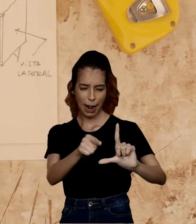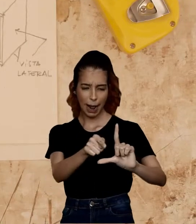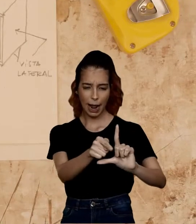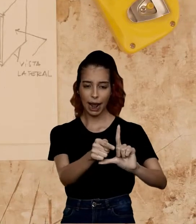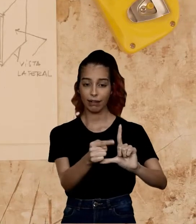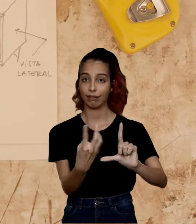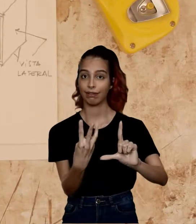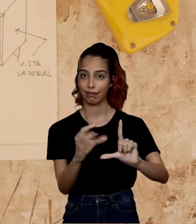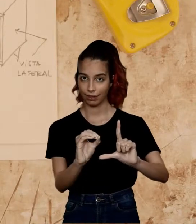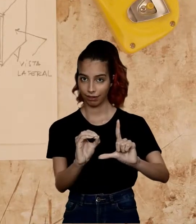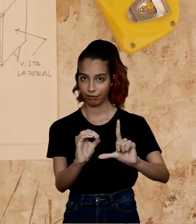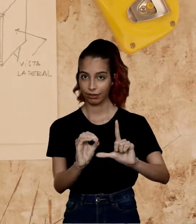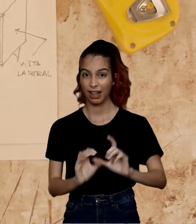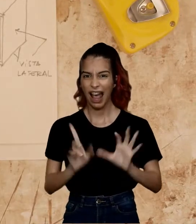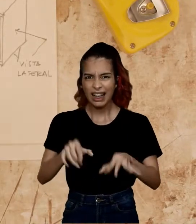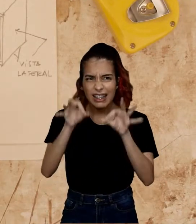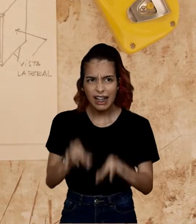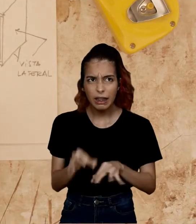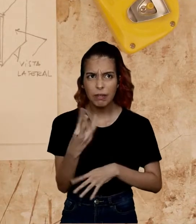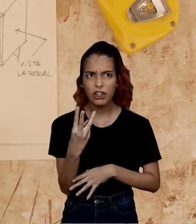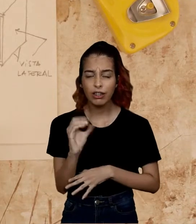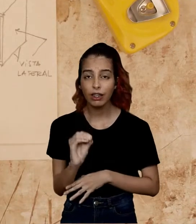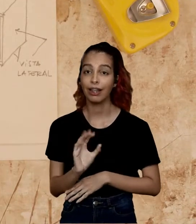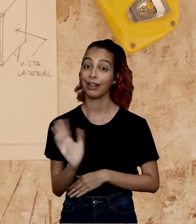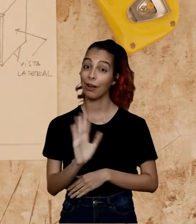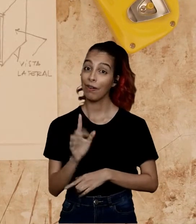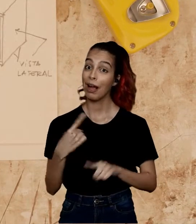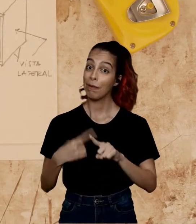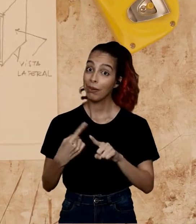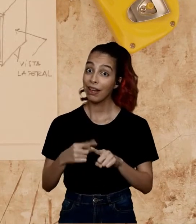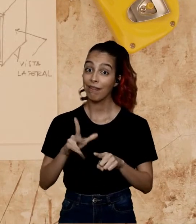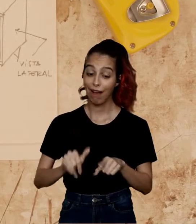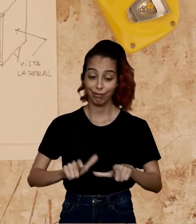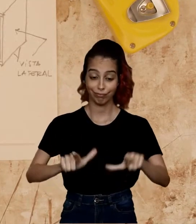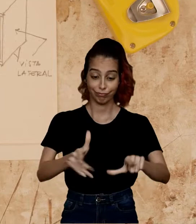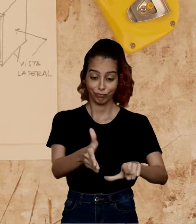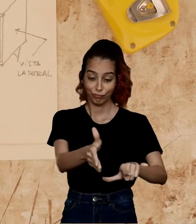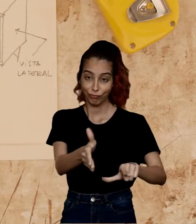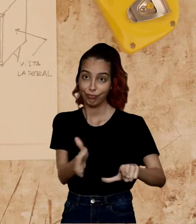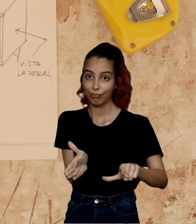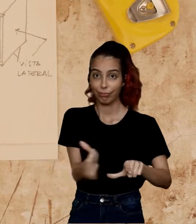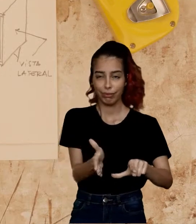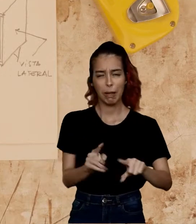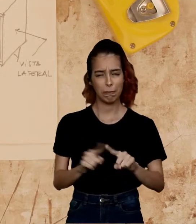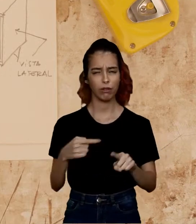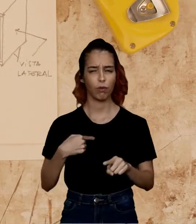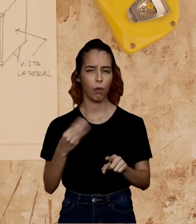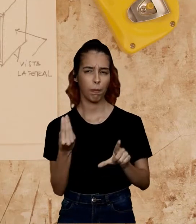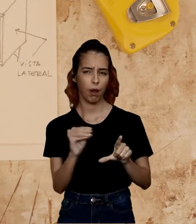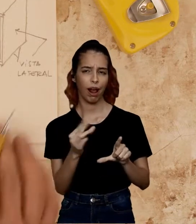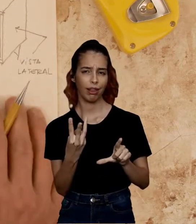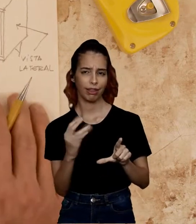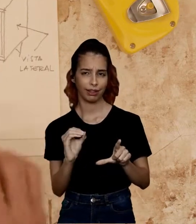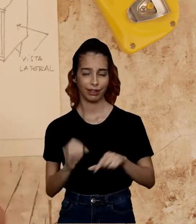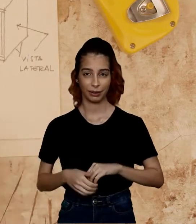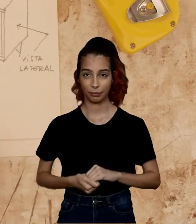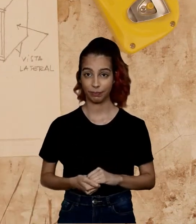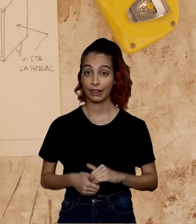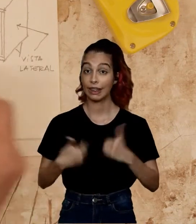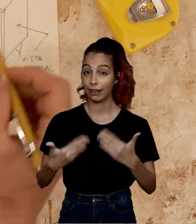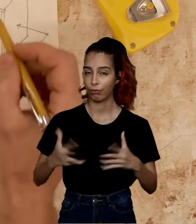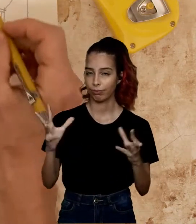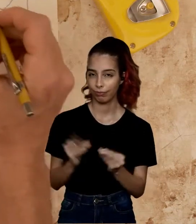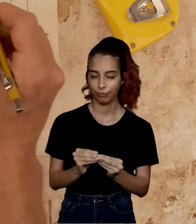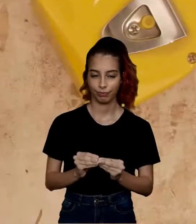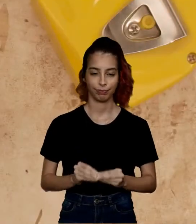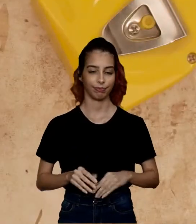de 30. De novo, não é exatamente 30, porque tem a espessura de corte, mas eu vou considerar como 30. Então, o